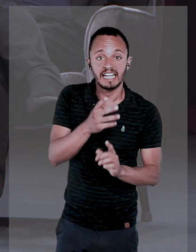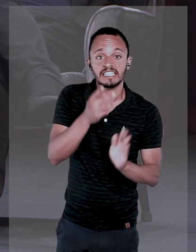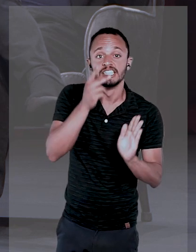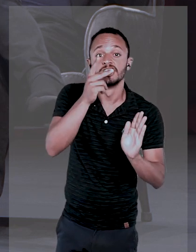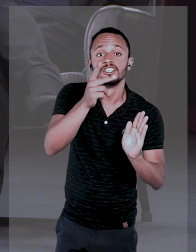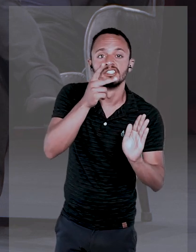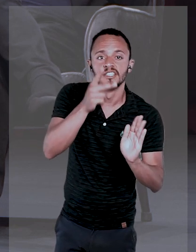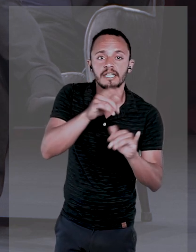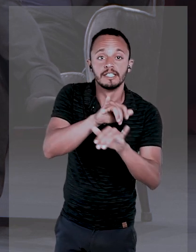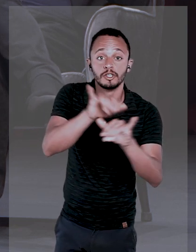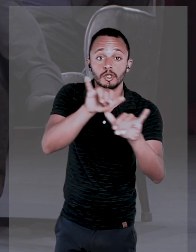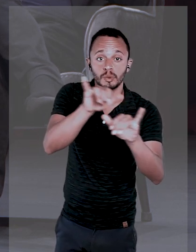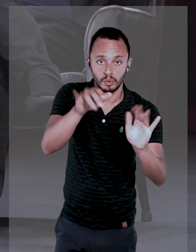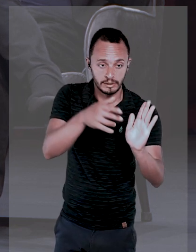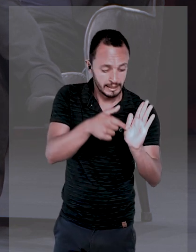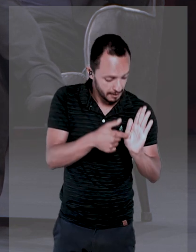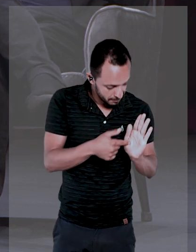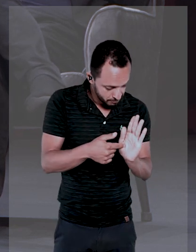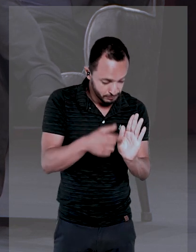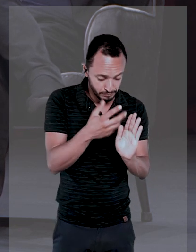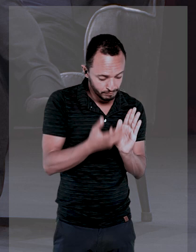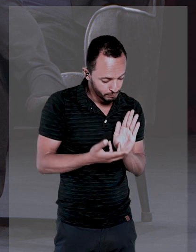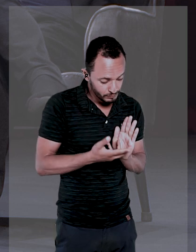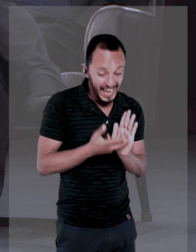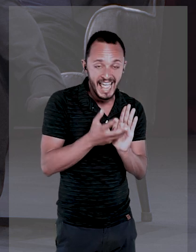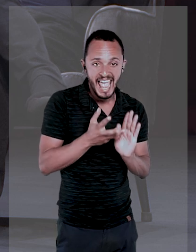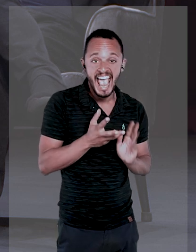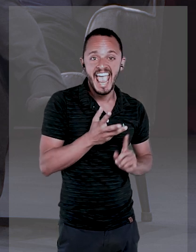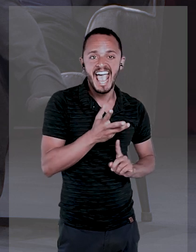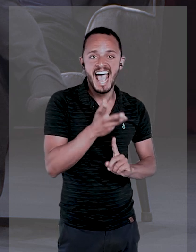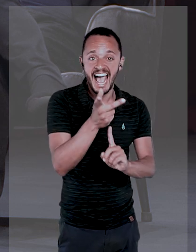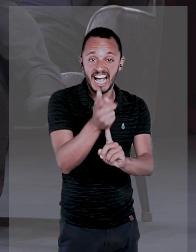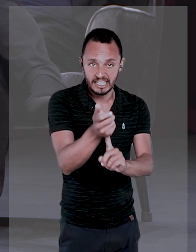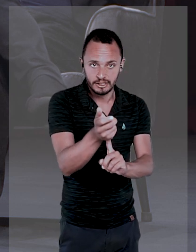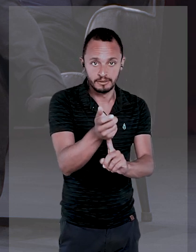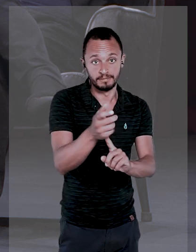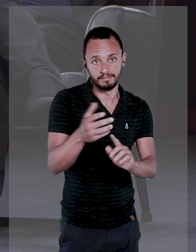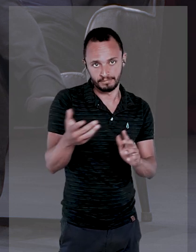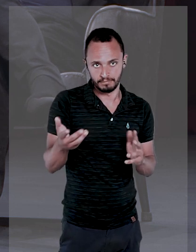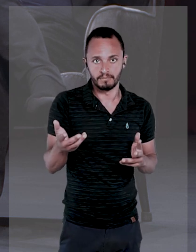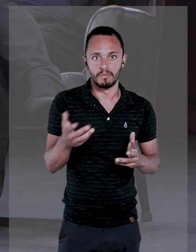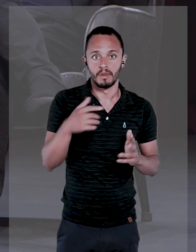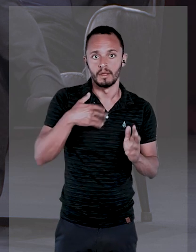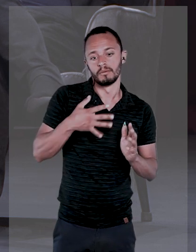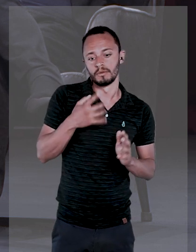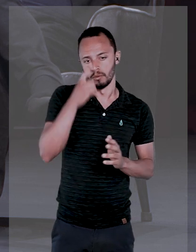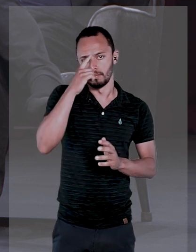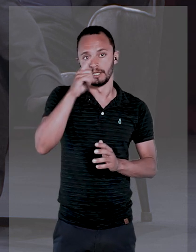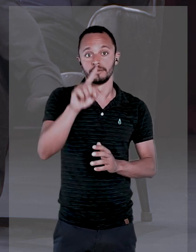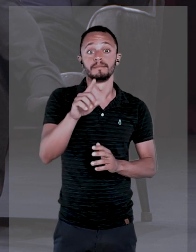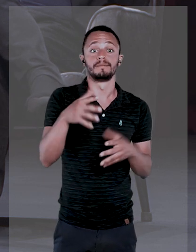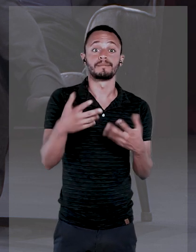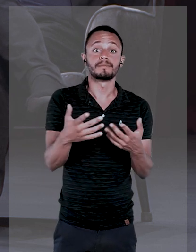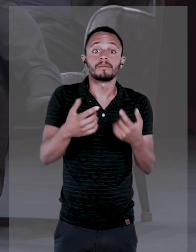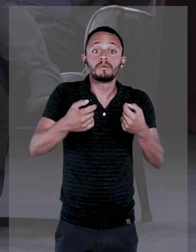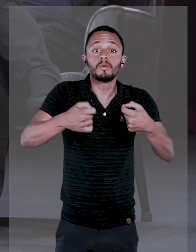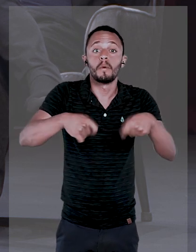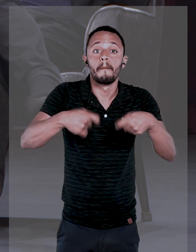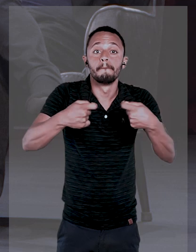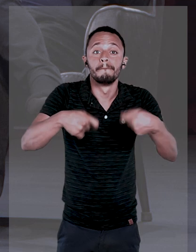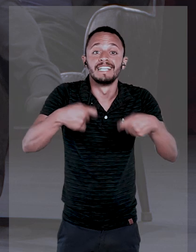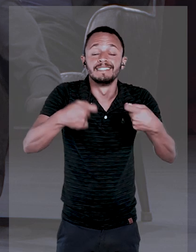de escrever, a arte de dizer, de contar. E então a possibilidade de inventar